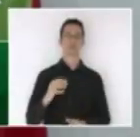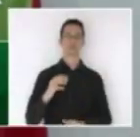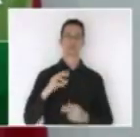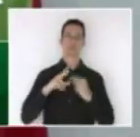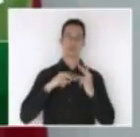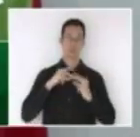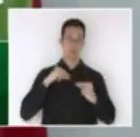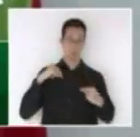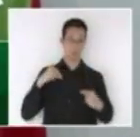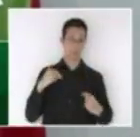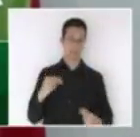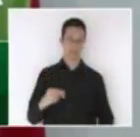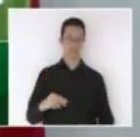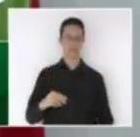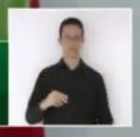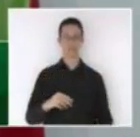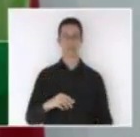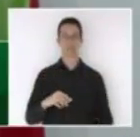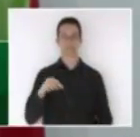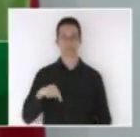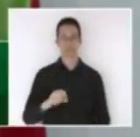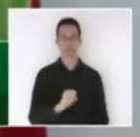foi